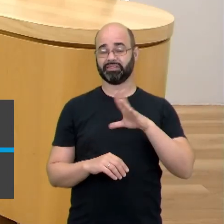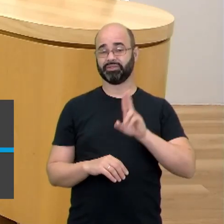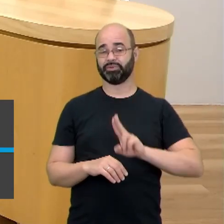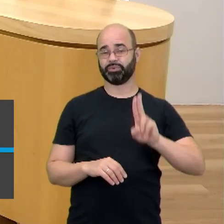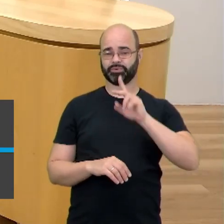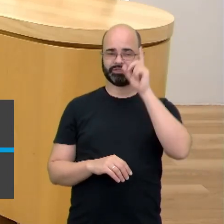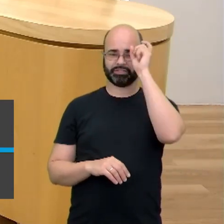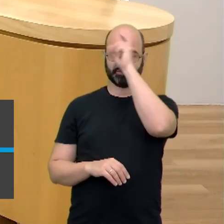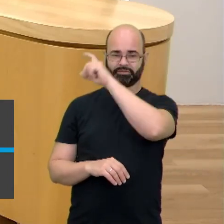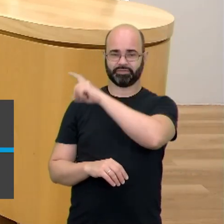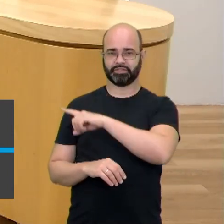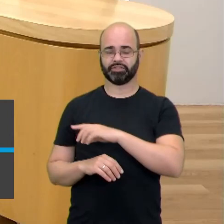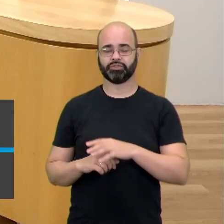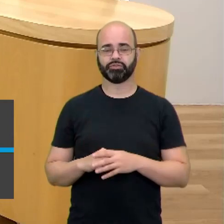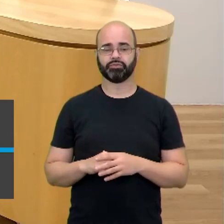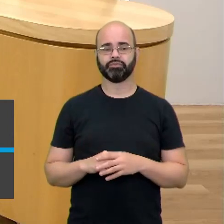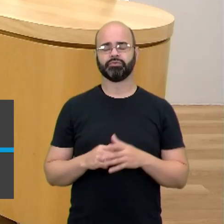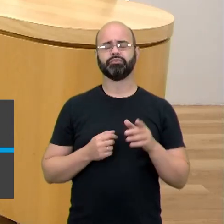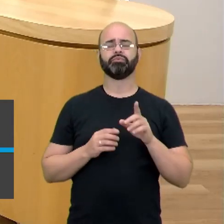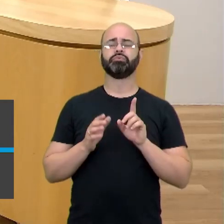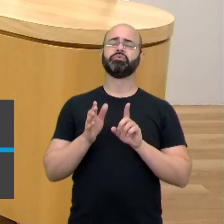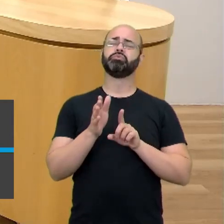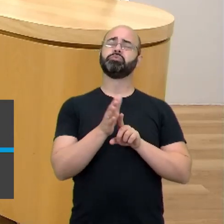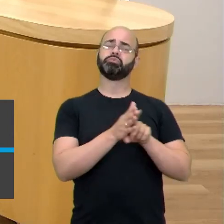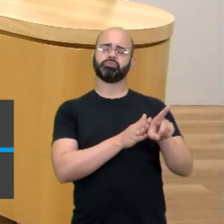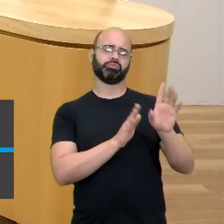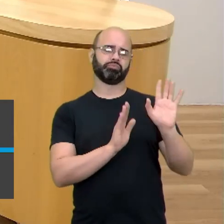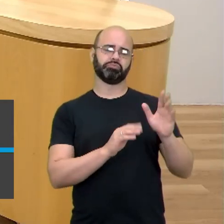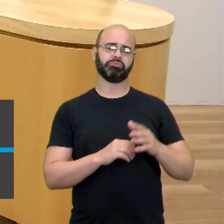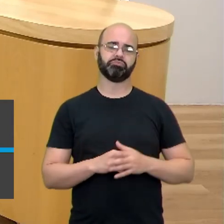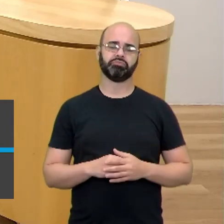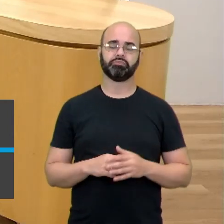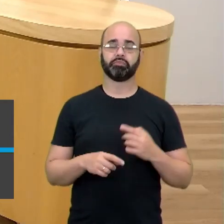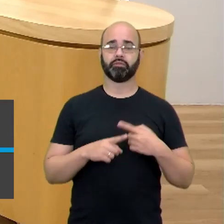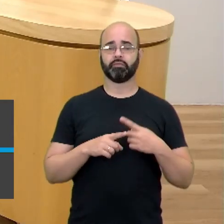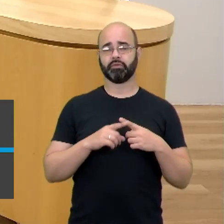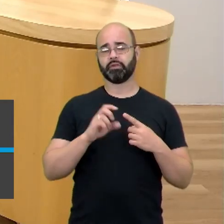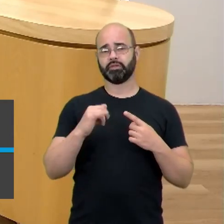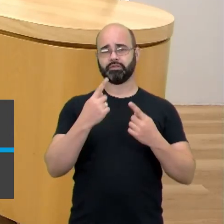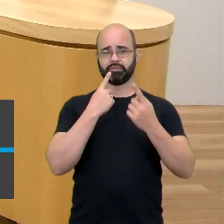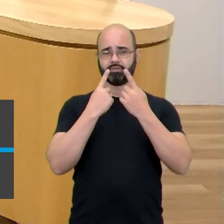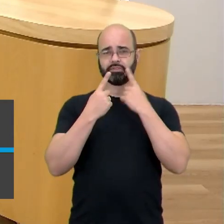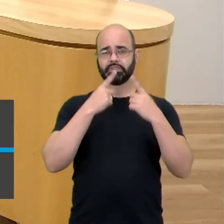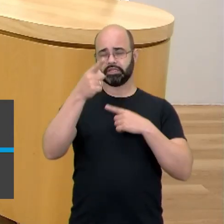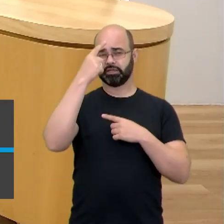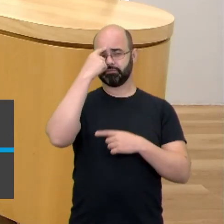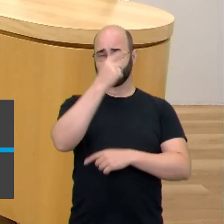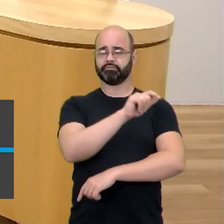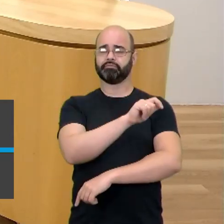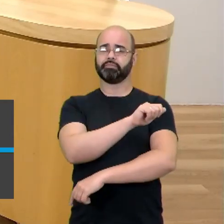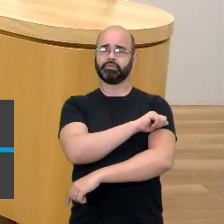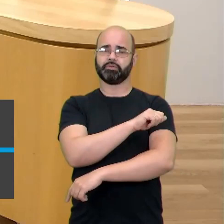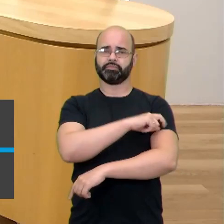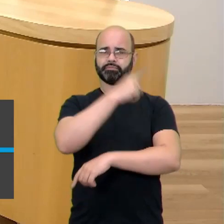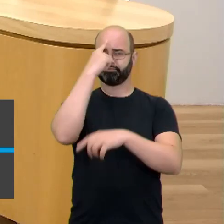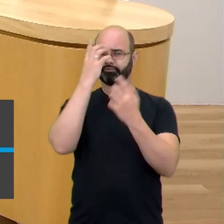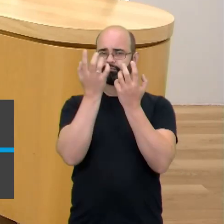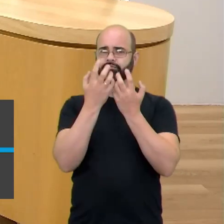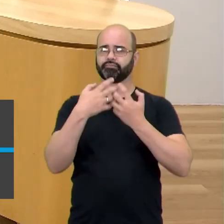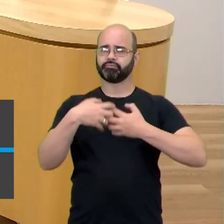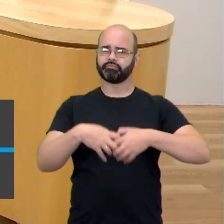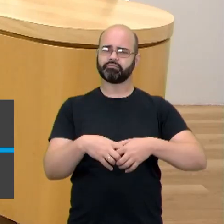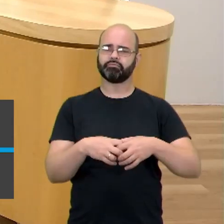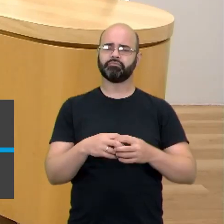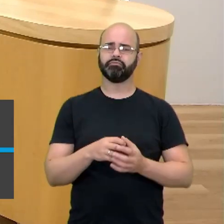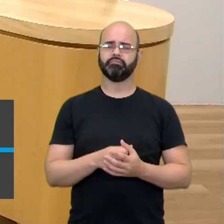deixa eu te fazer uma pergunta de impressão mesmo. Até porque o aluno, se ele estiver dialogando com a gente, ele vai ter também as suas impressões. Sim. O que é que